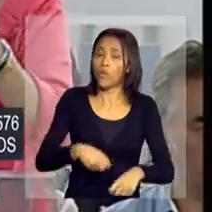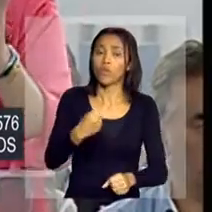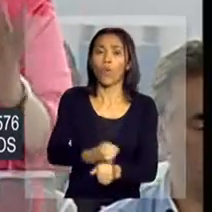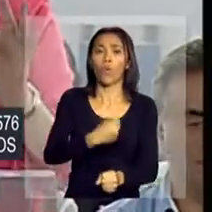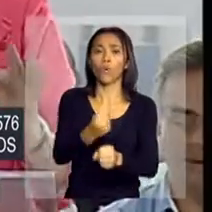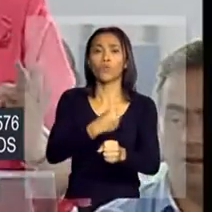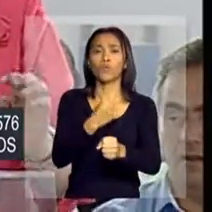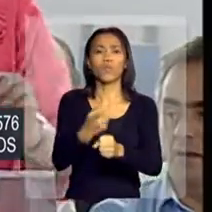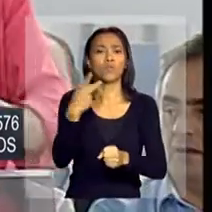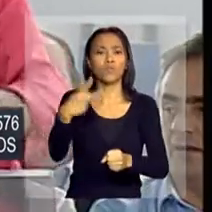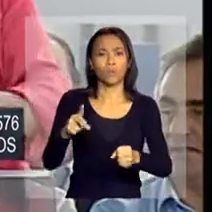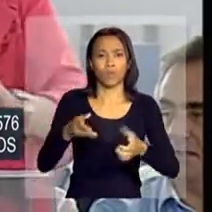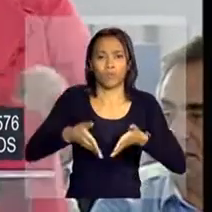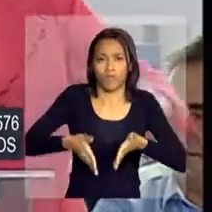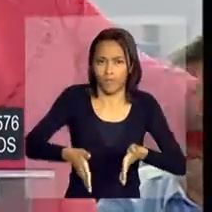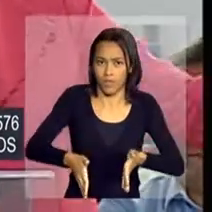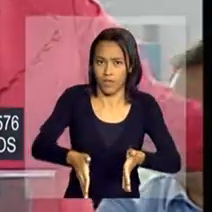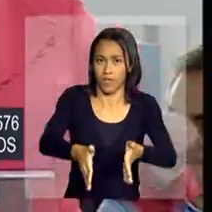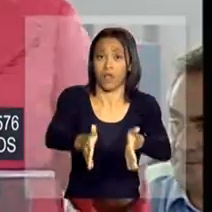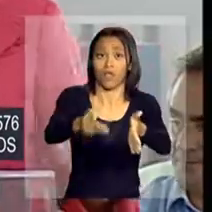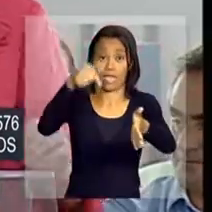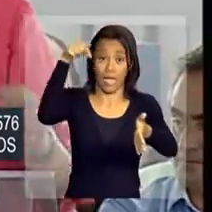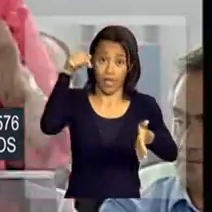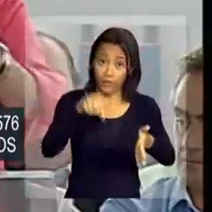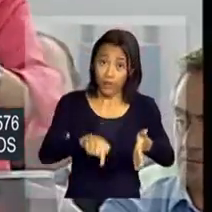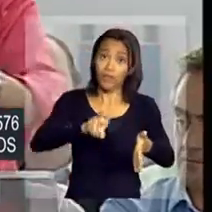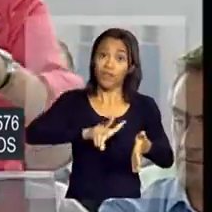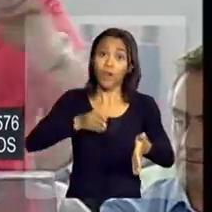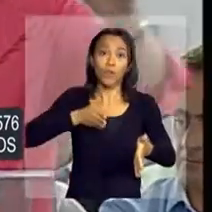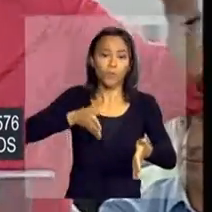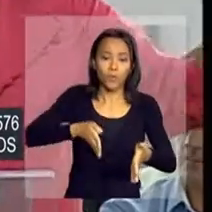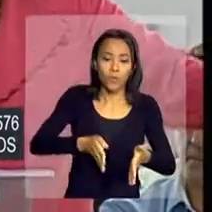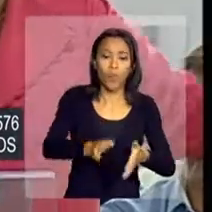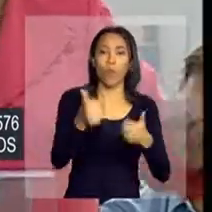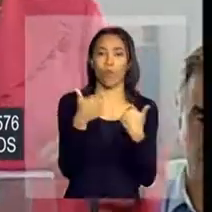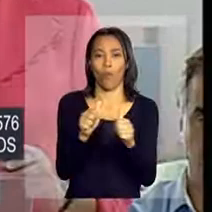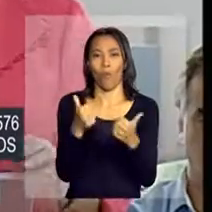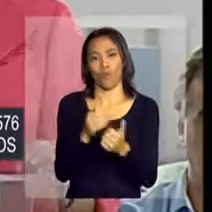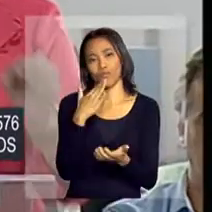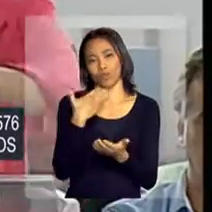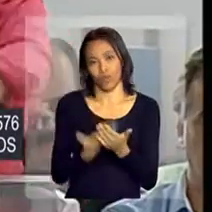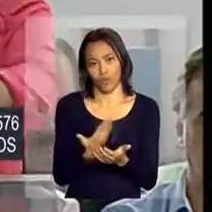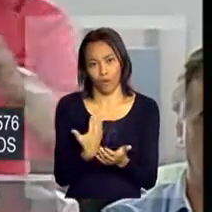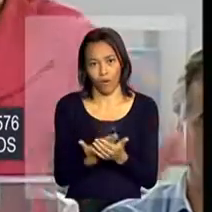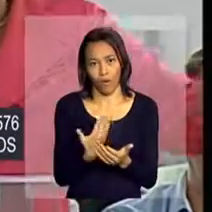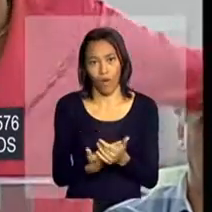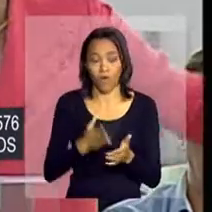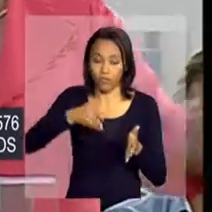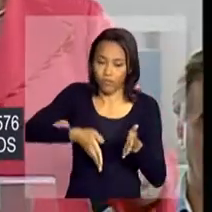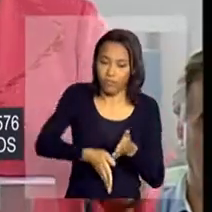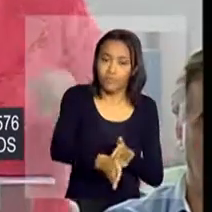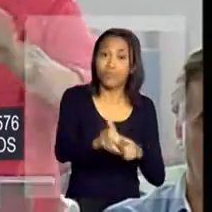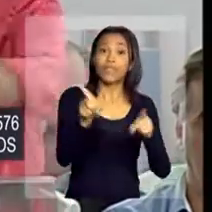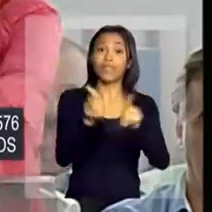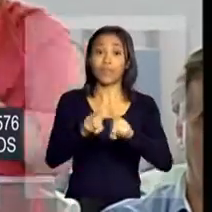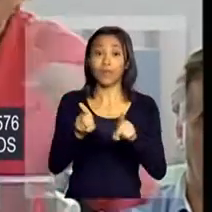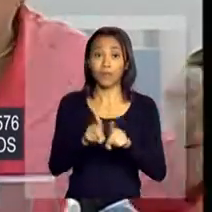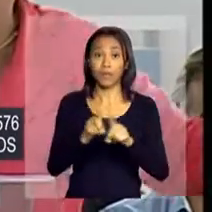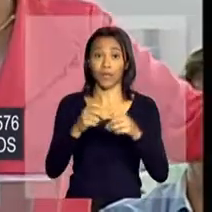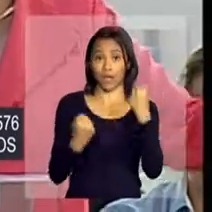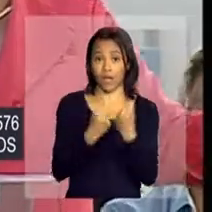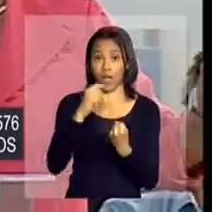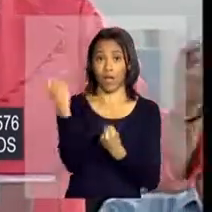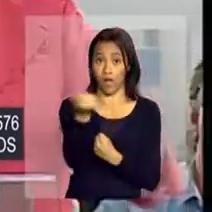suas estradas, por onde passa o ônibus escolar, por onde passa a ambulância, por onde